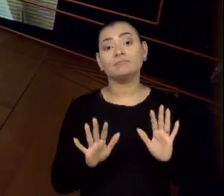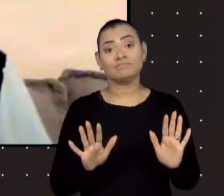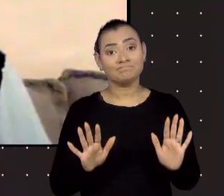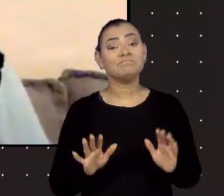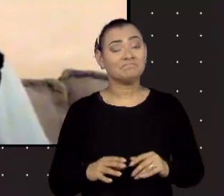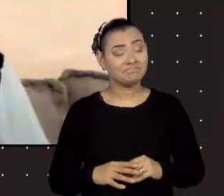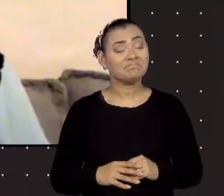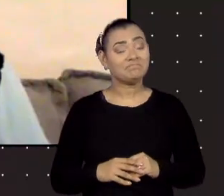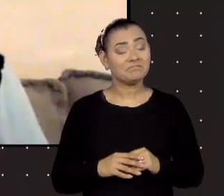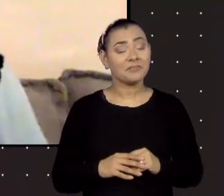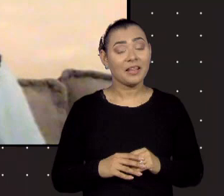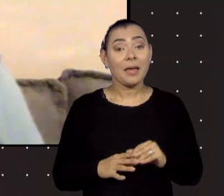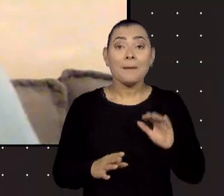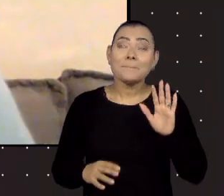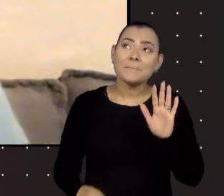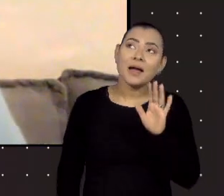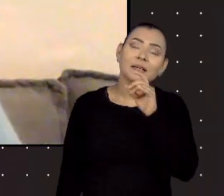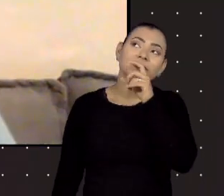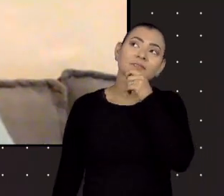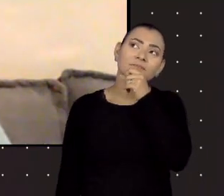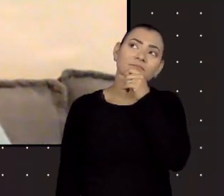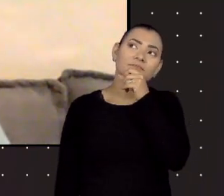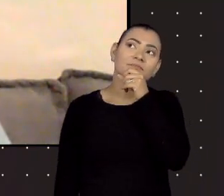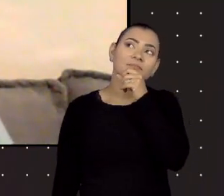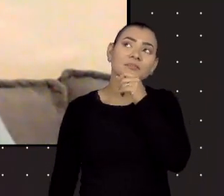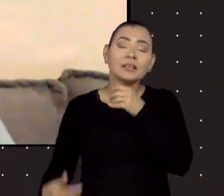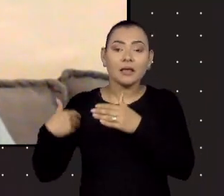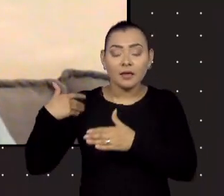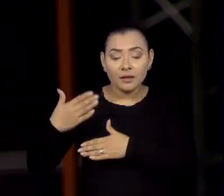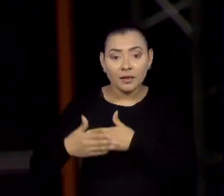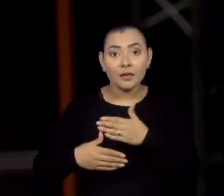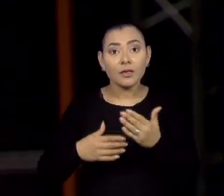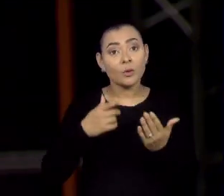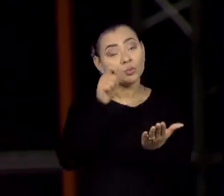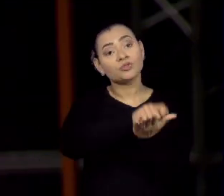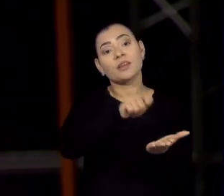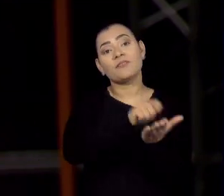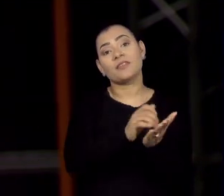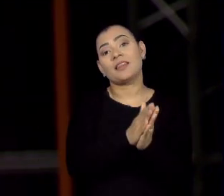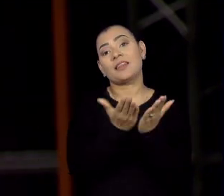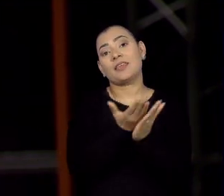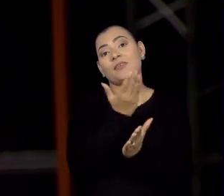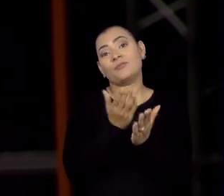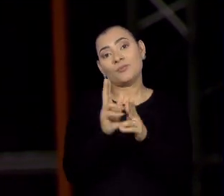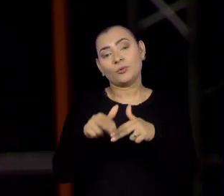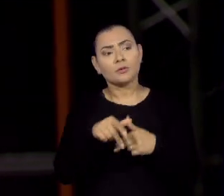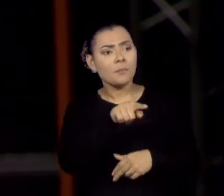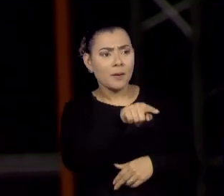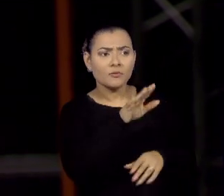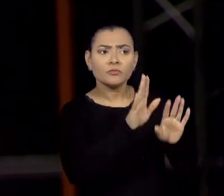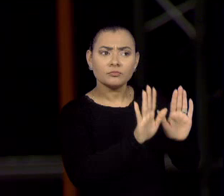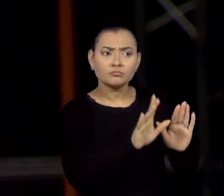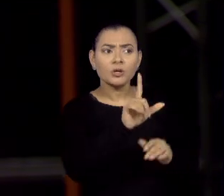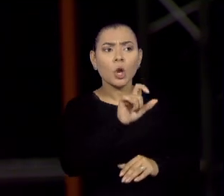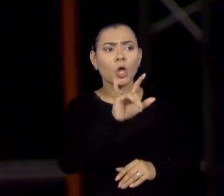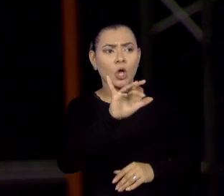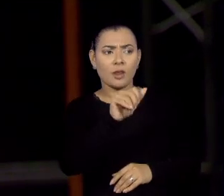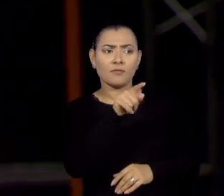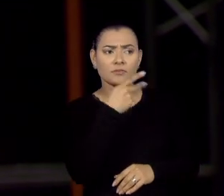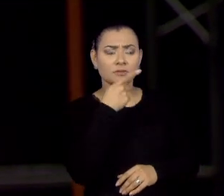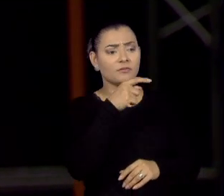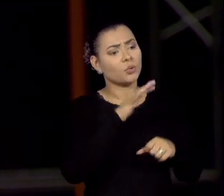E eu falei, esse é um livro. Aliás, Loyola, você já falava de doenças